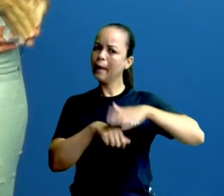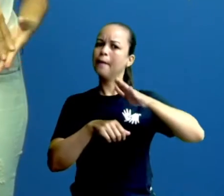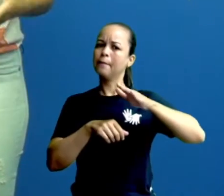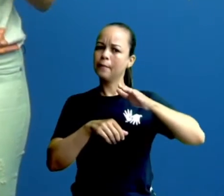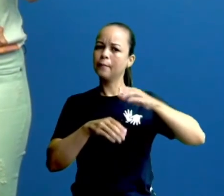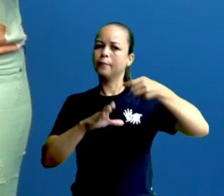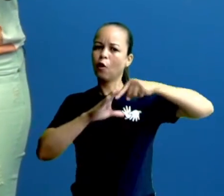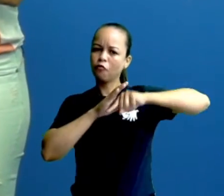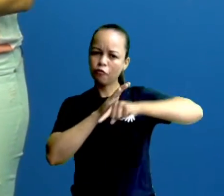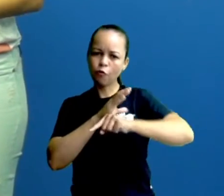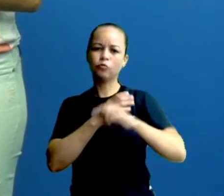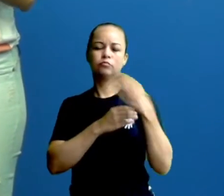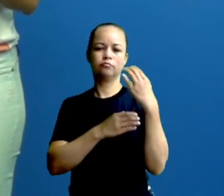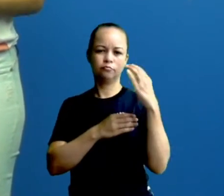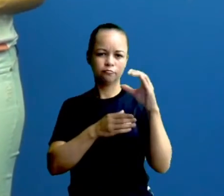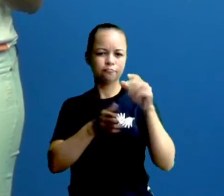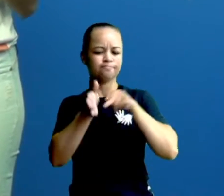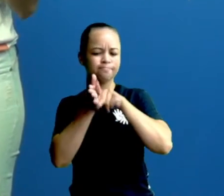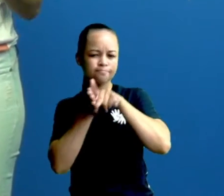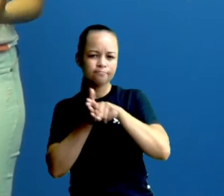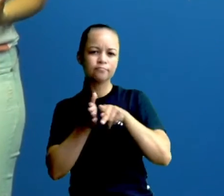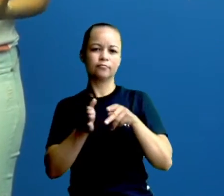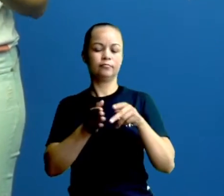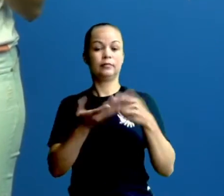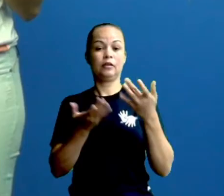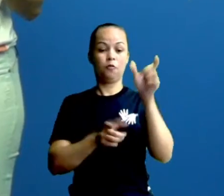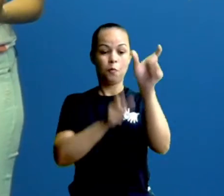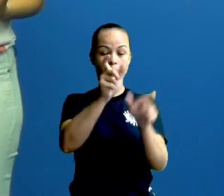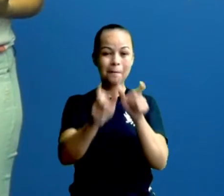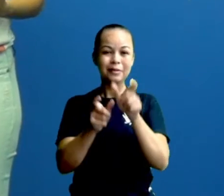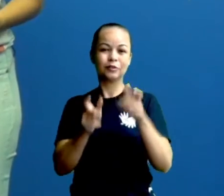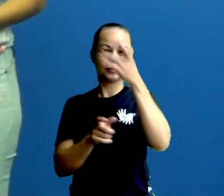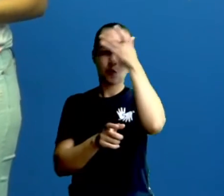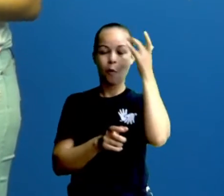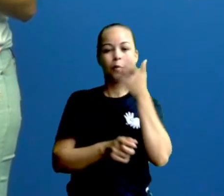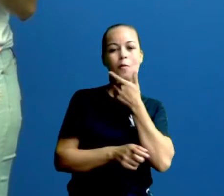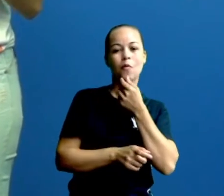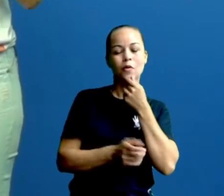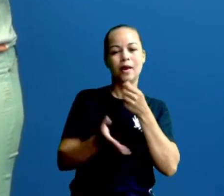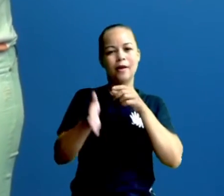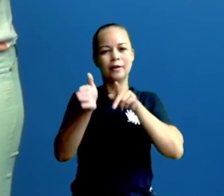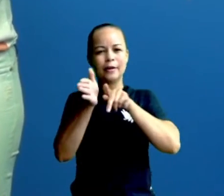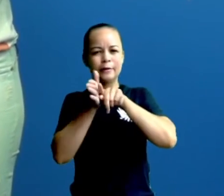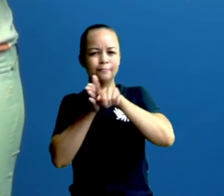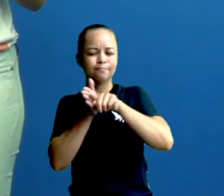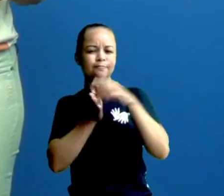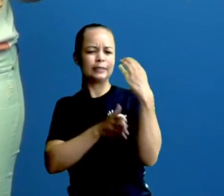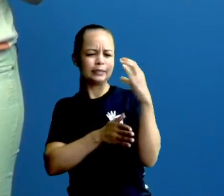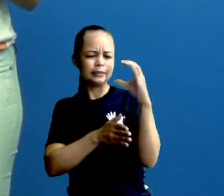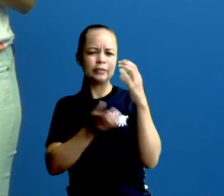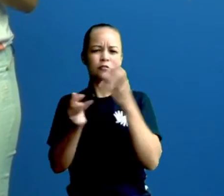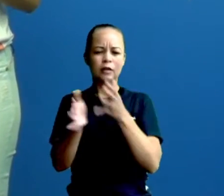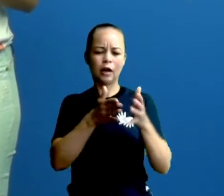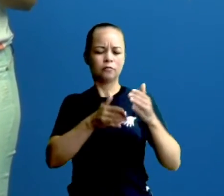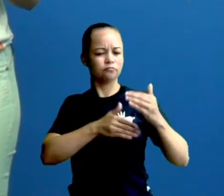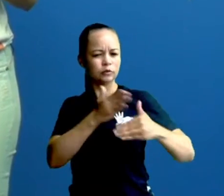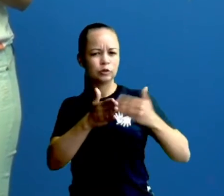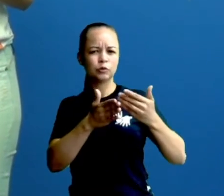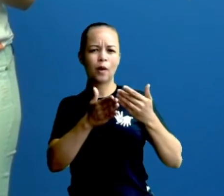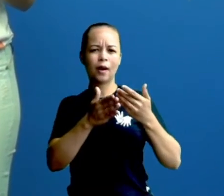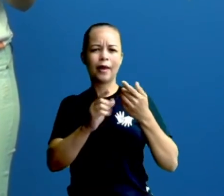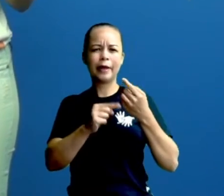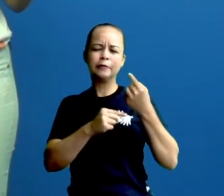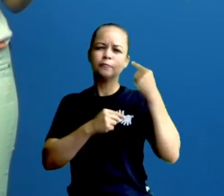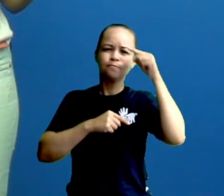Um cientista ou uma cientista que desenvolve uma pesquisa, eles vão muito além da dúvida,